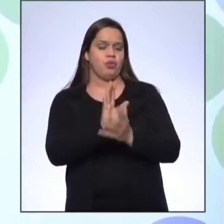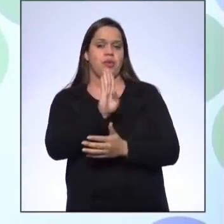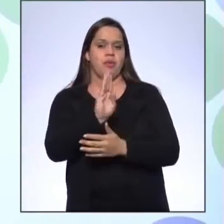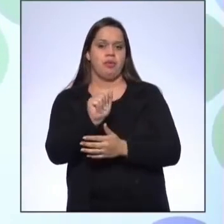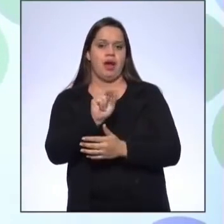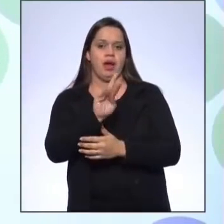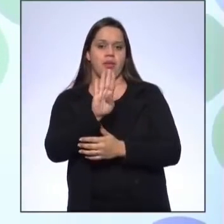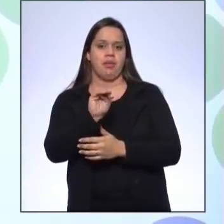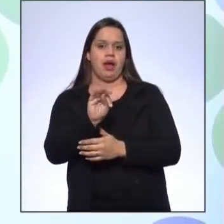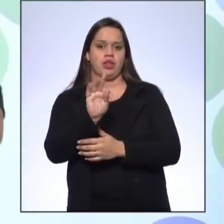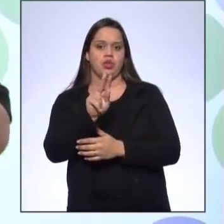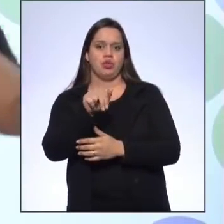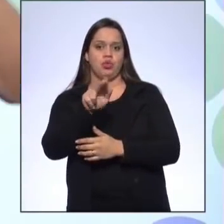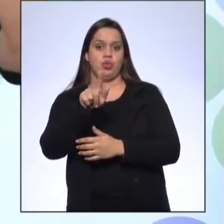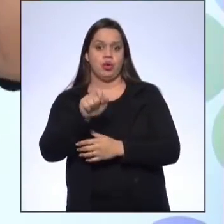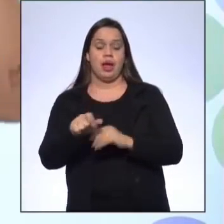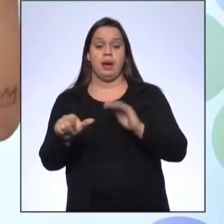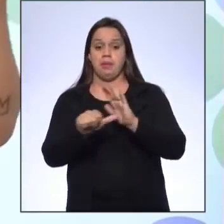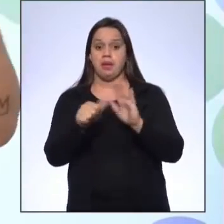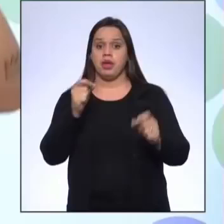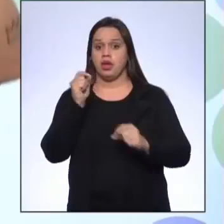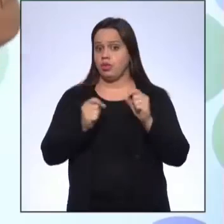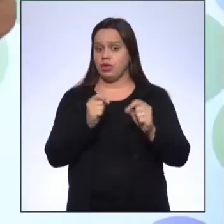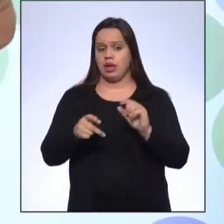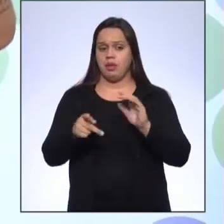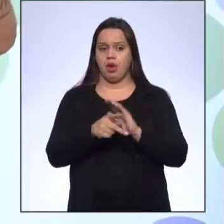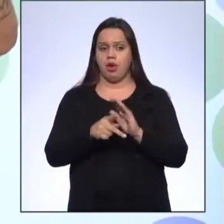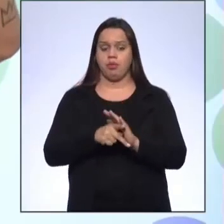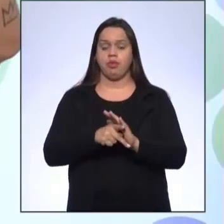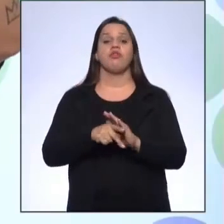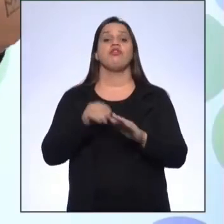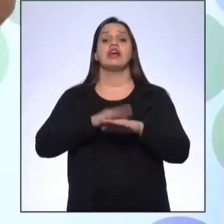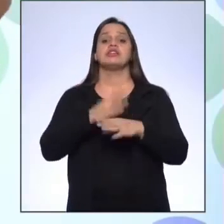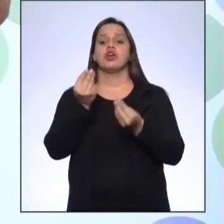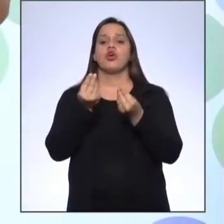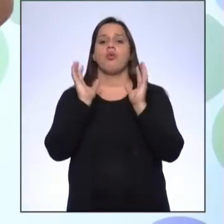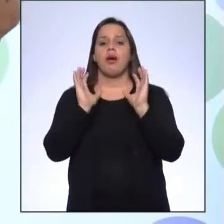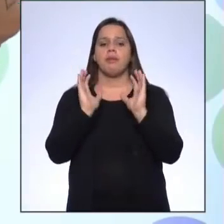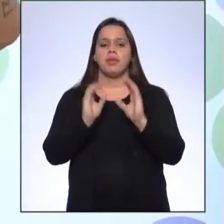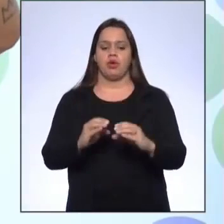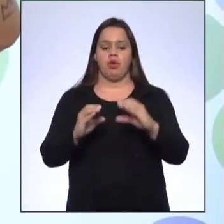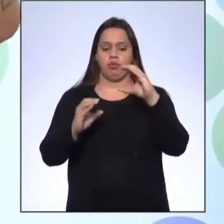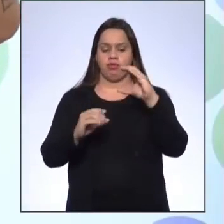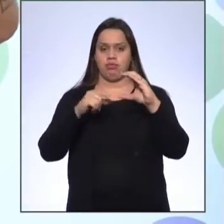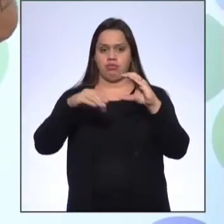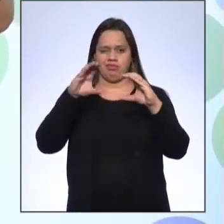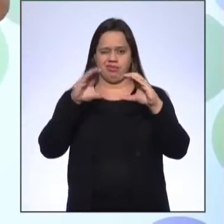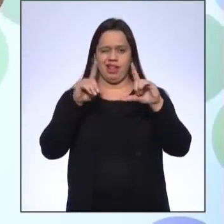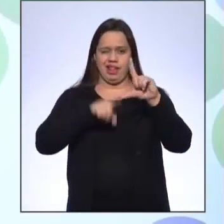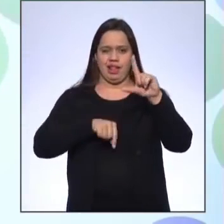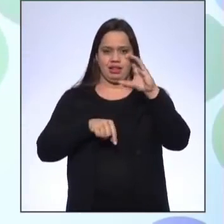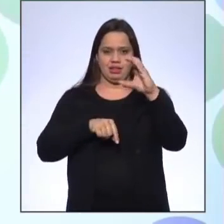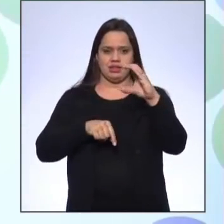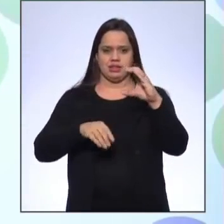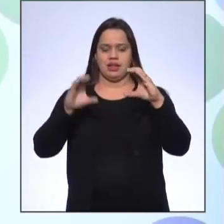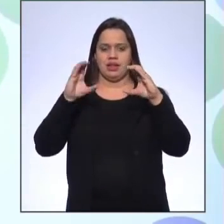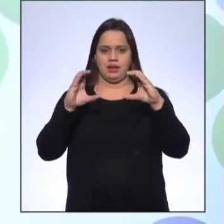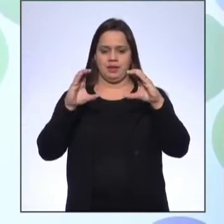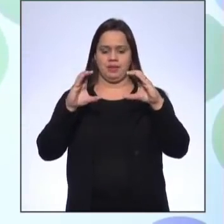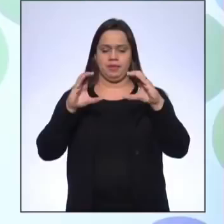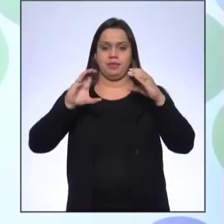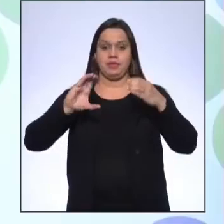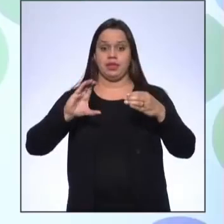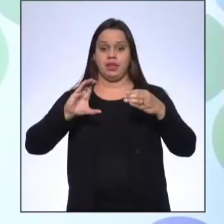gente chama de palma concha ou palma grave. A gente faz assim, ó, um Czinho com a mão, encaixa